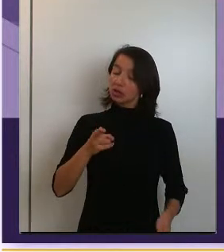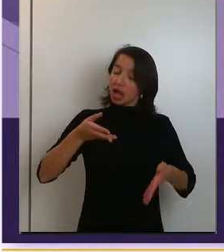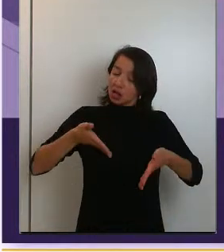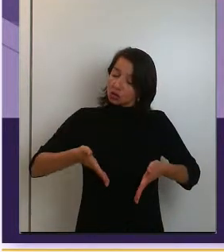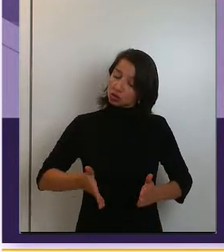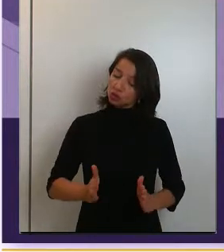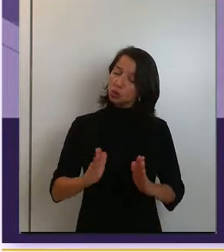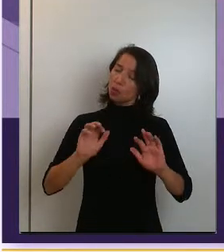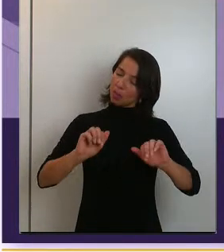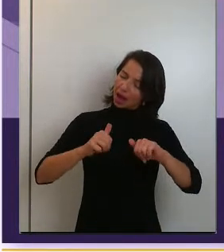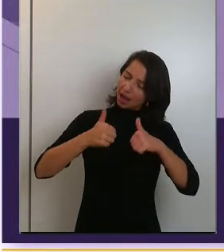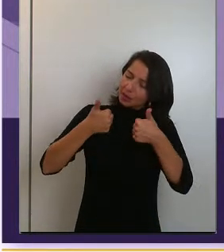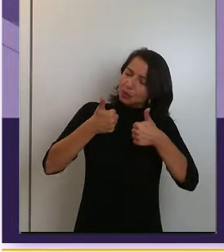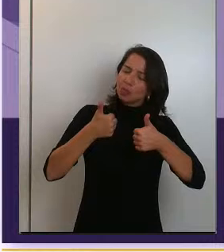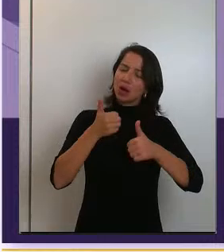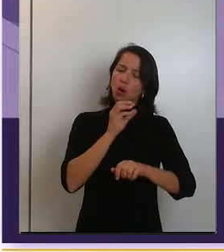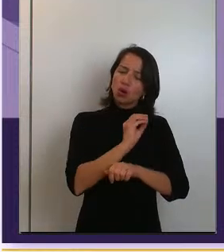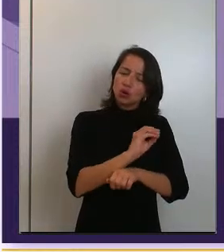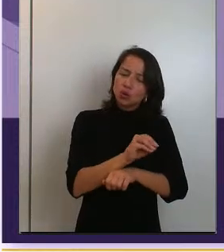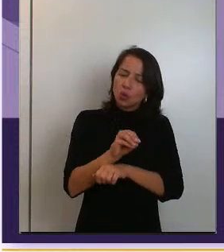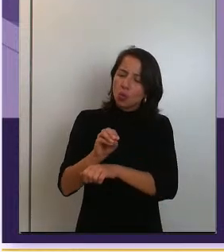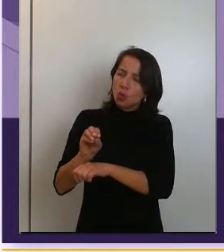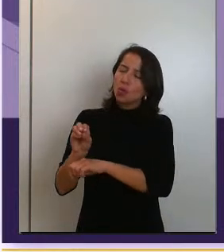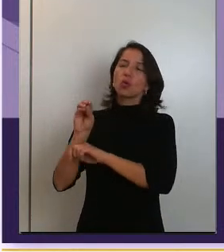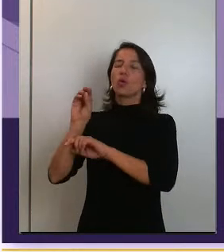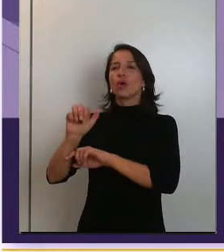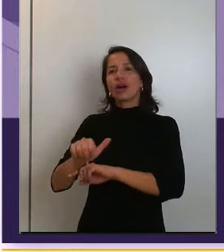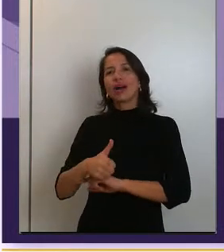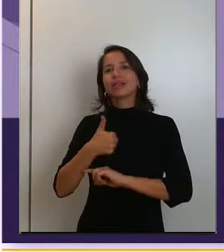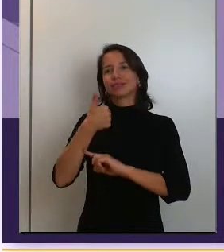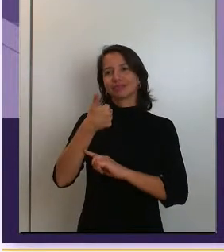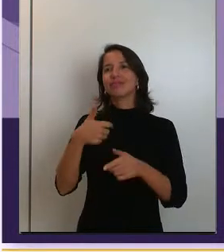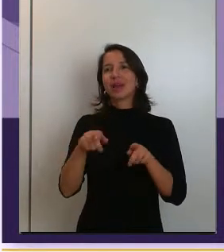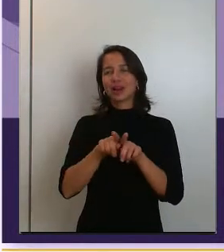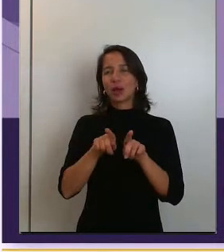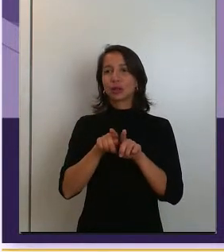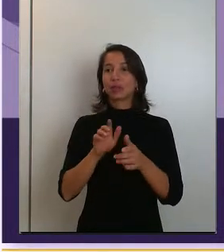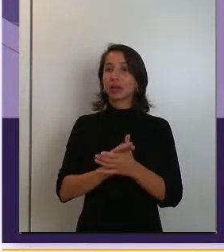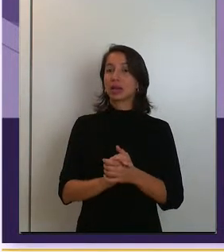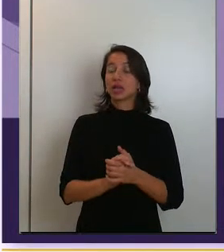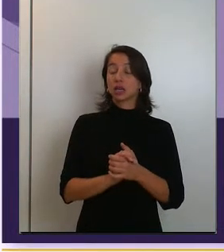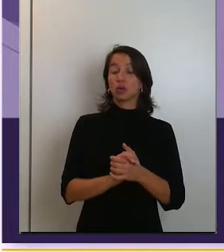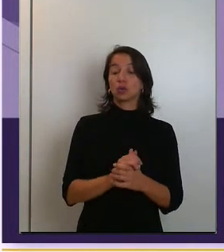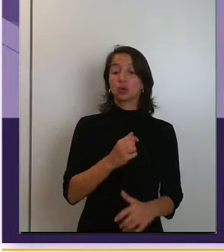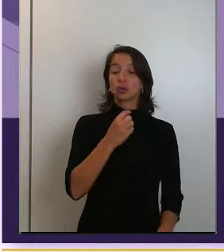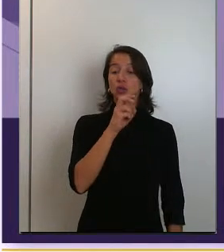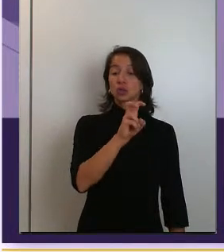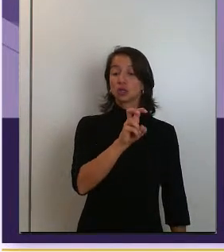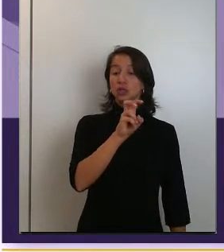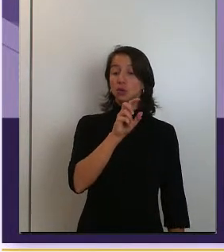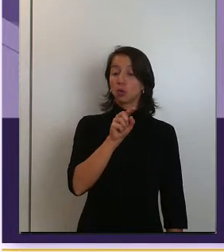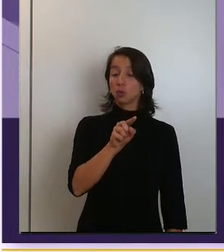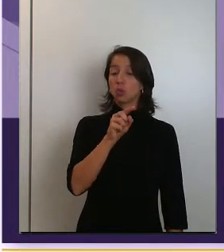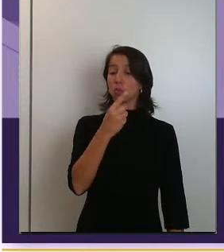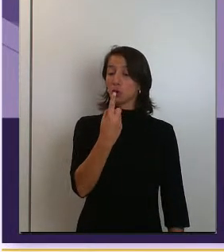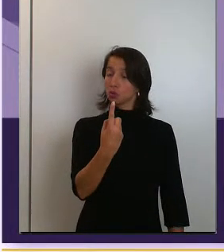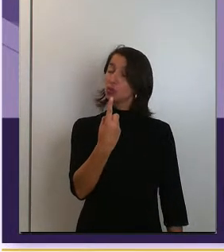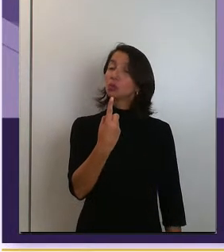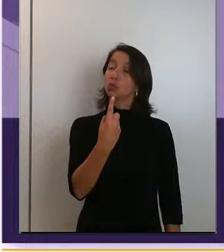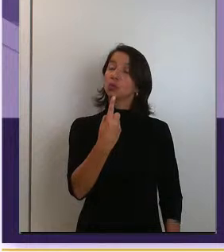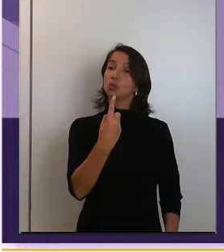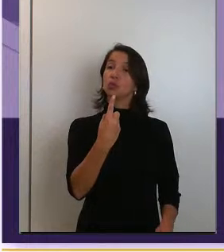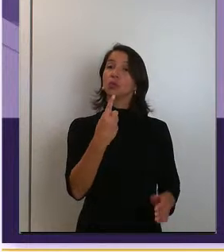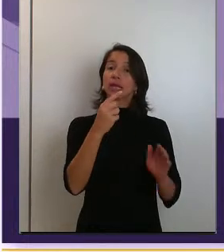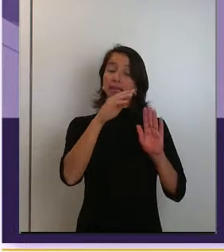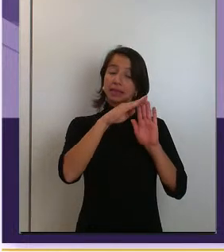as crianças. Né? E no item 5.1, né, da Agência 2030, fala da importância de se acabar com todas as formas